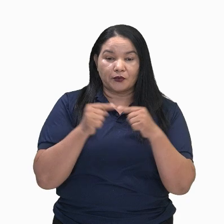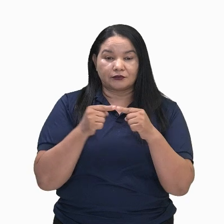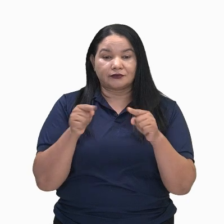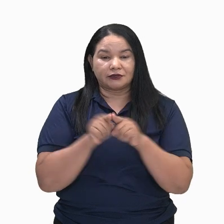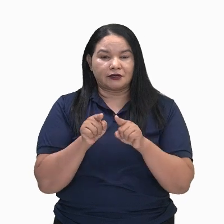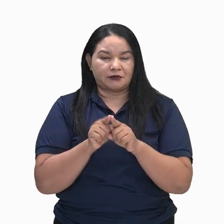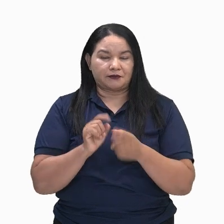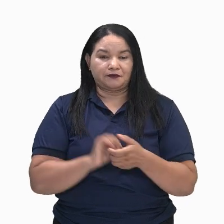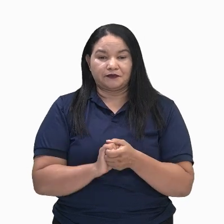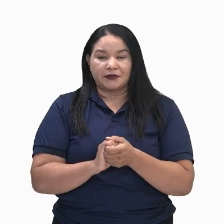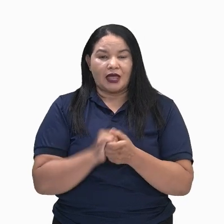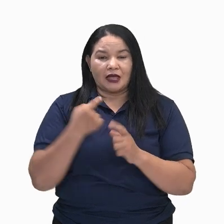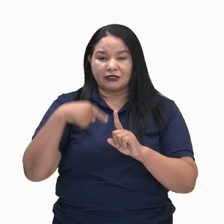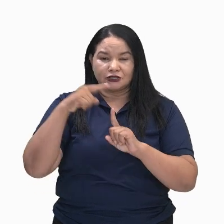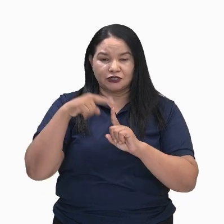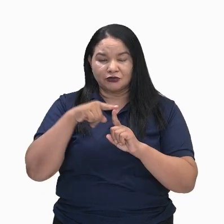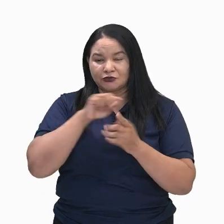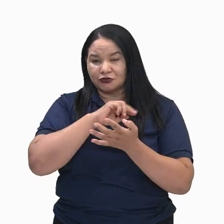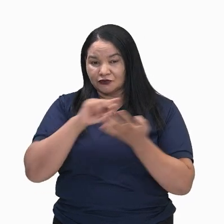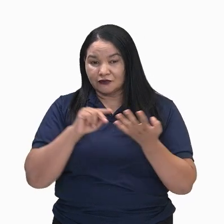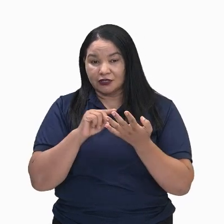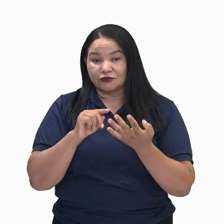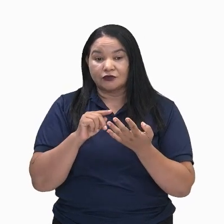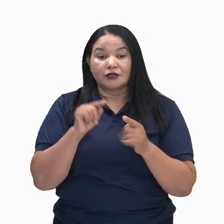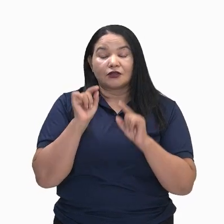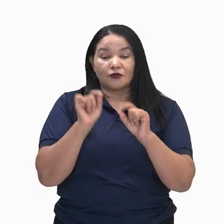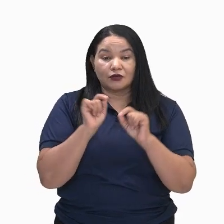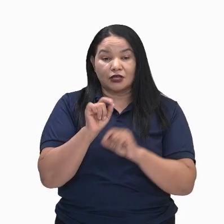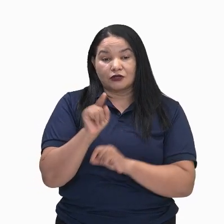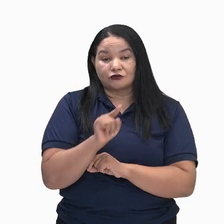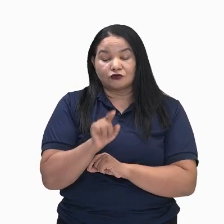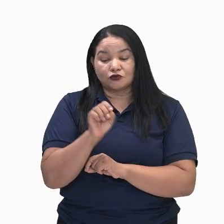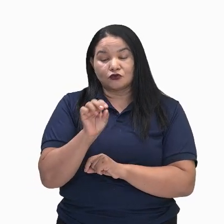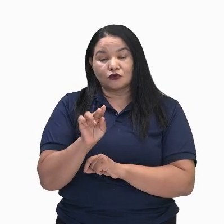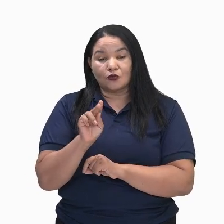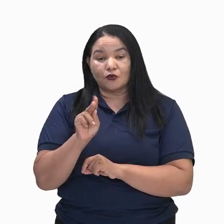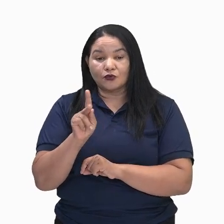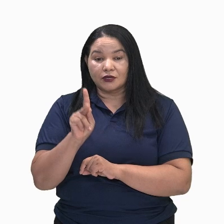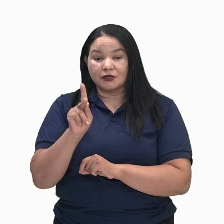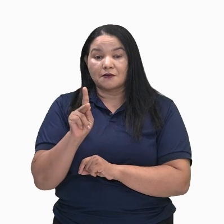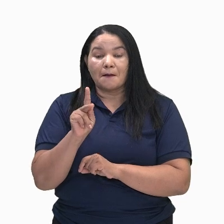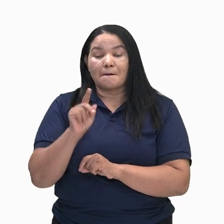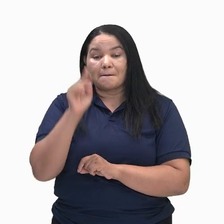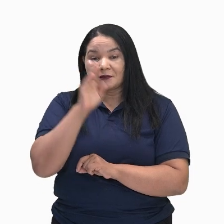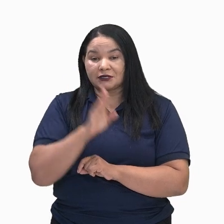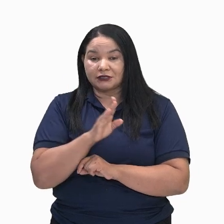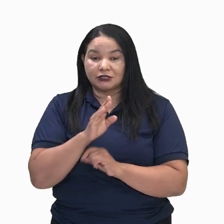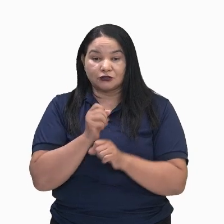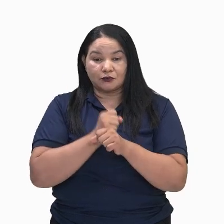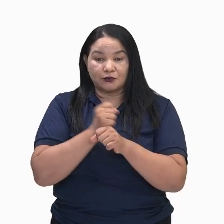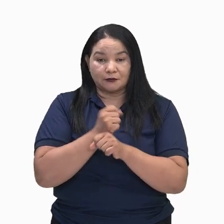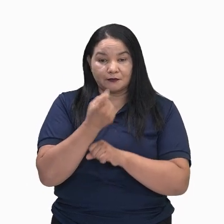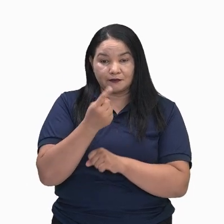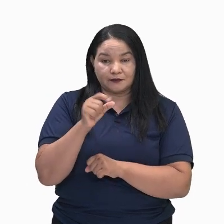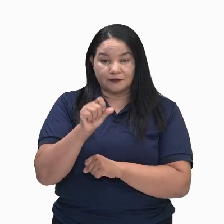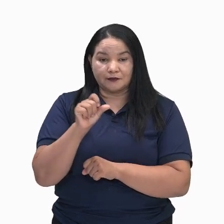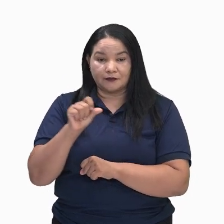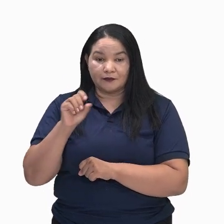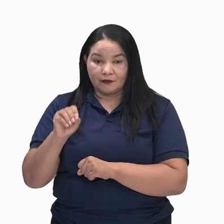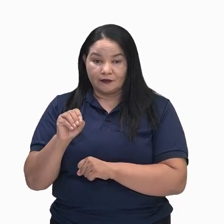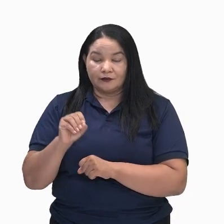vários estilos e um deles é o zouk brasileiro, que surgiu nos anos de 1990, adaptado da lambada